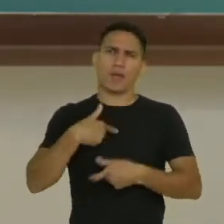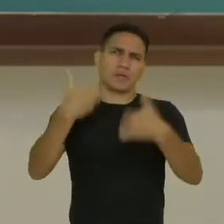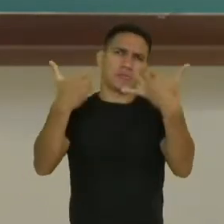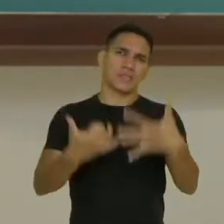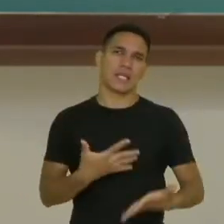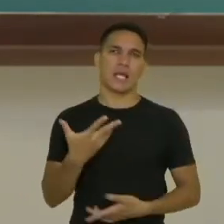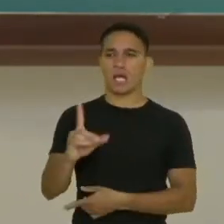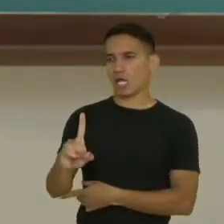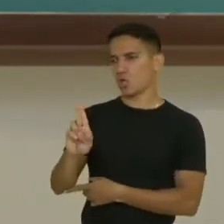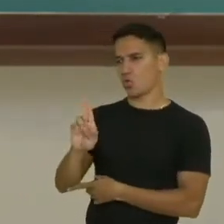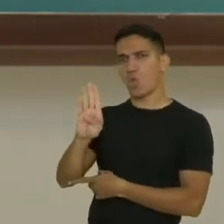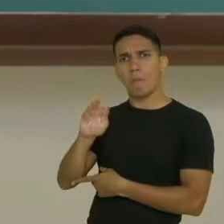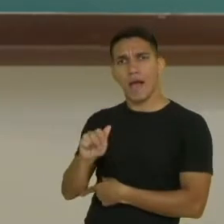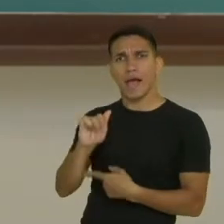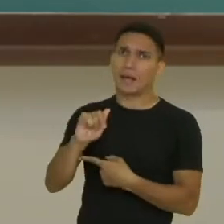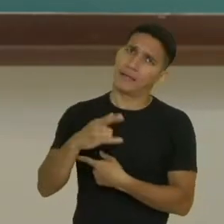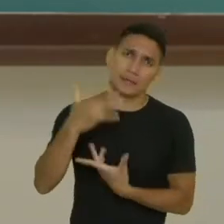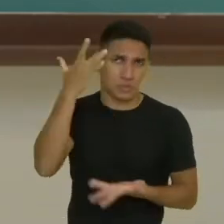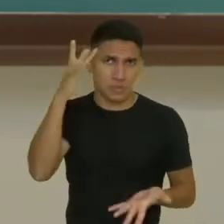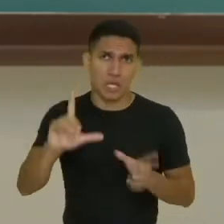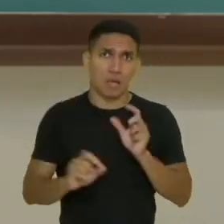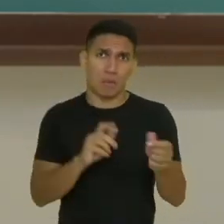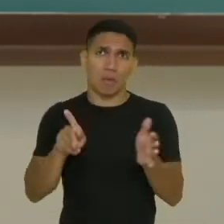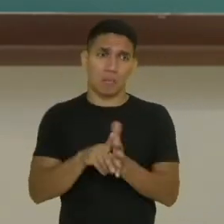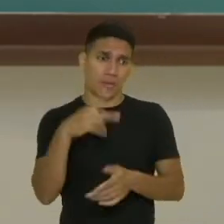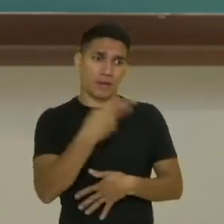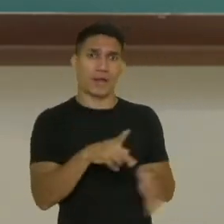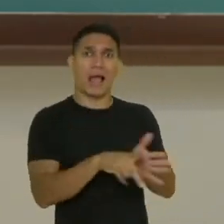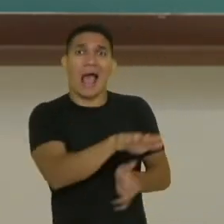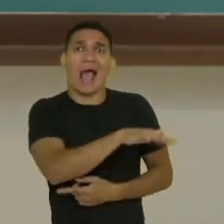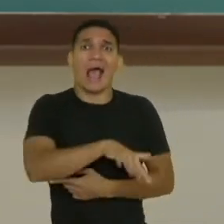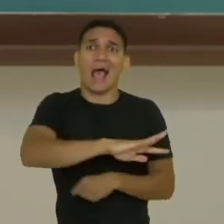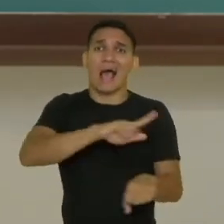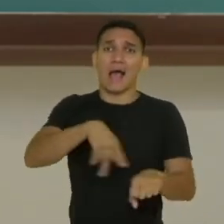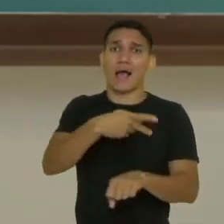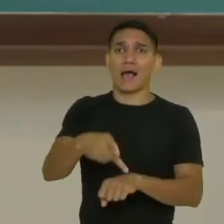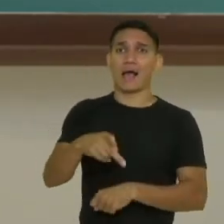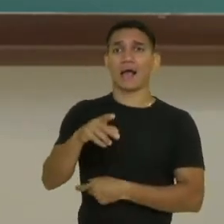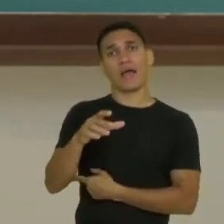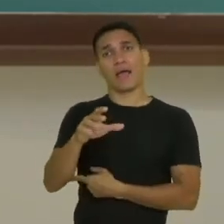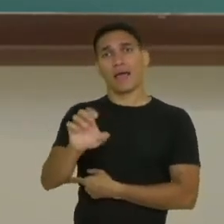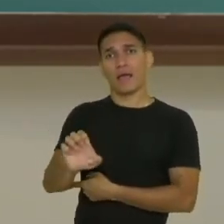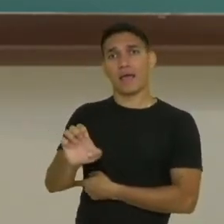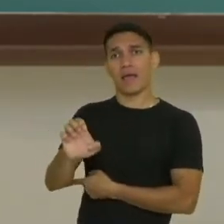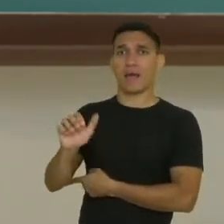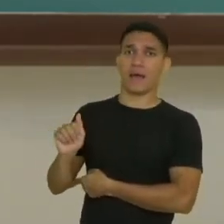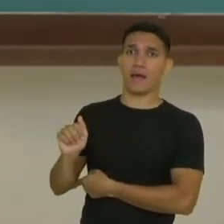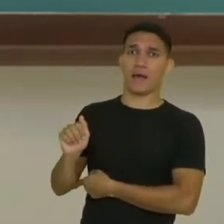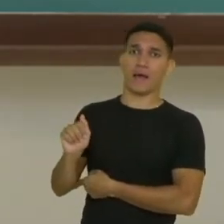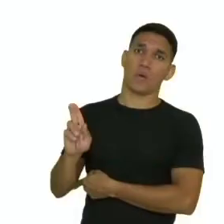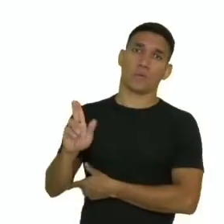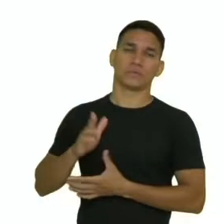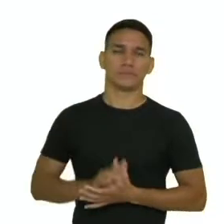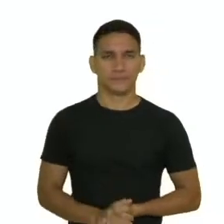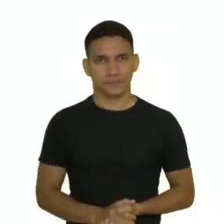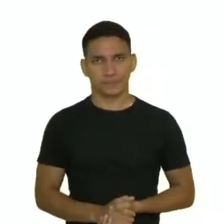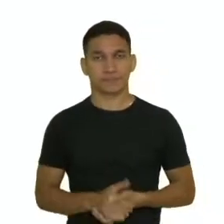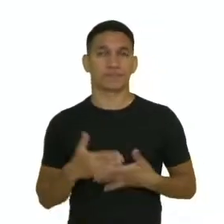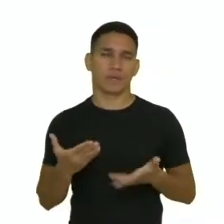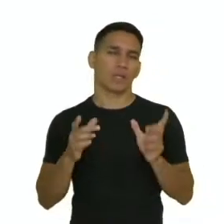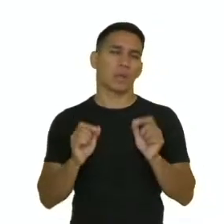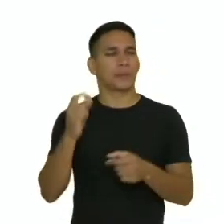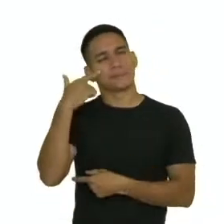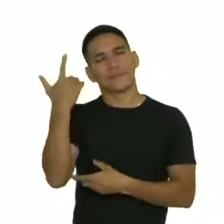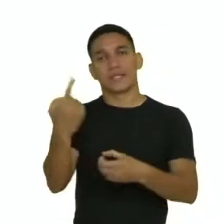muitas pessoas sequer sabem que Dubai é uma cidade dos Emirados Árabes Unidos. Mas Bem, cidade